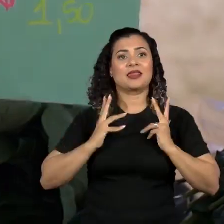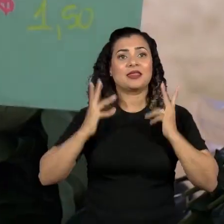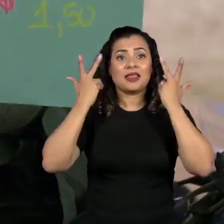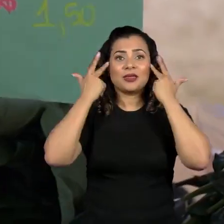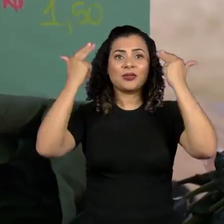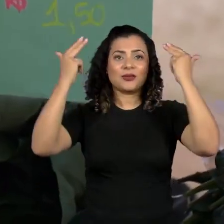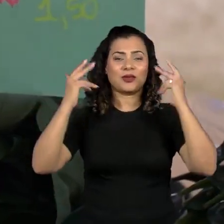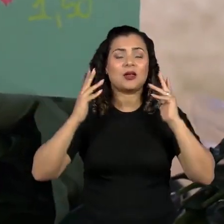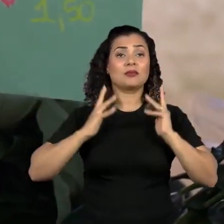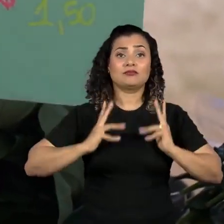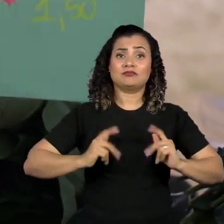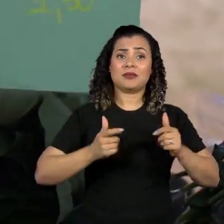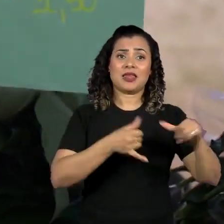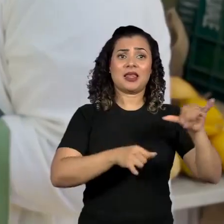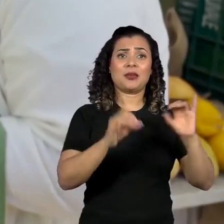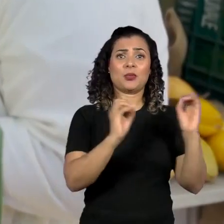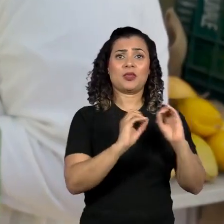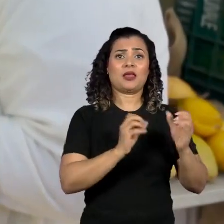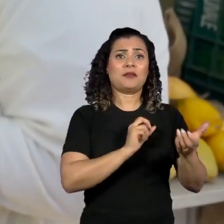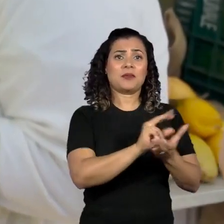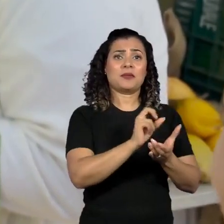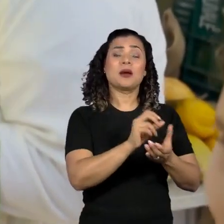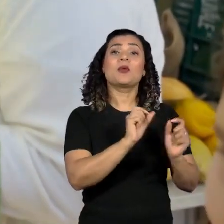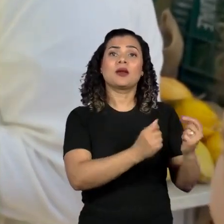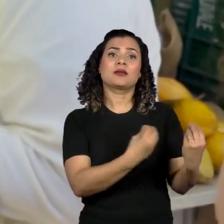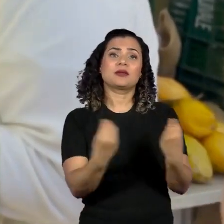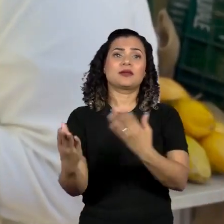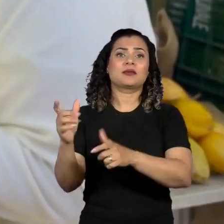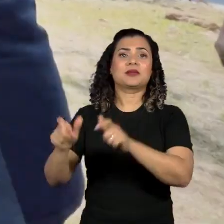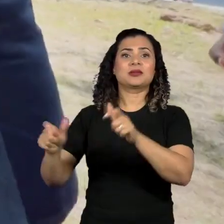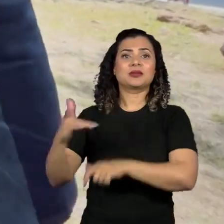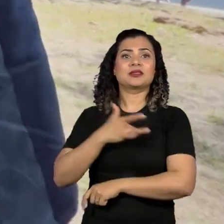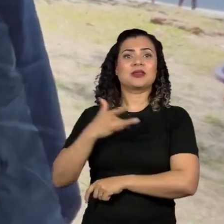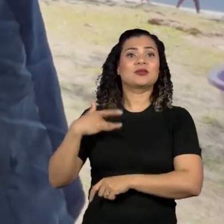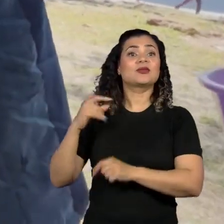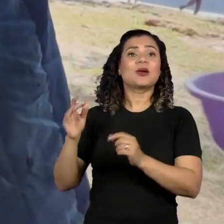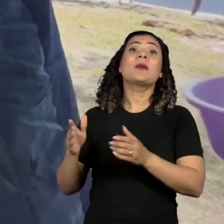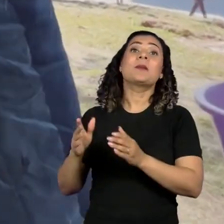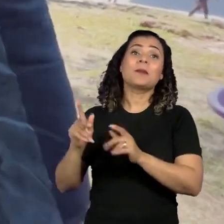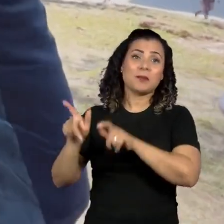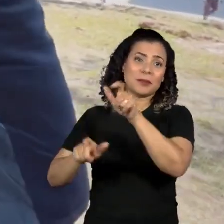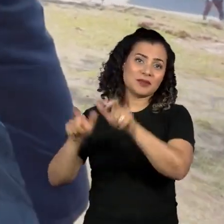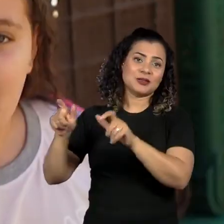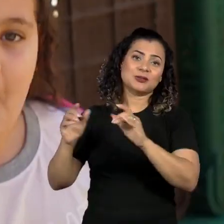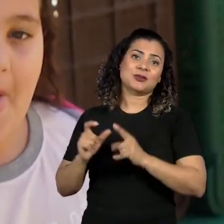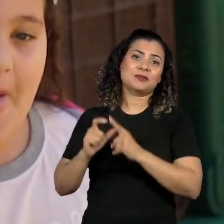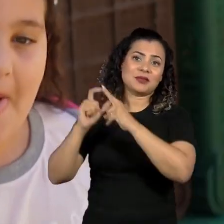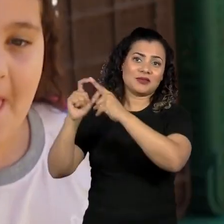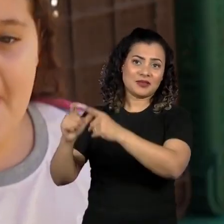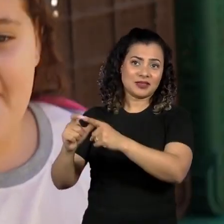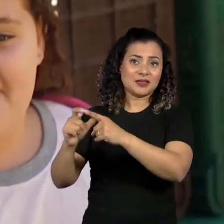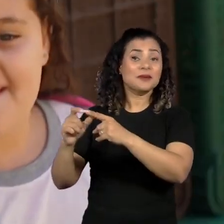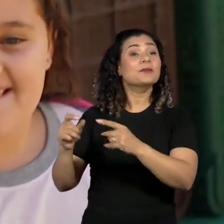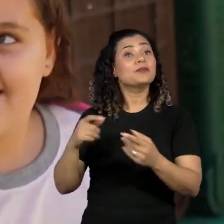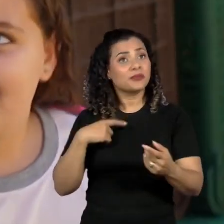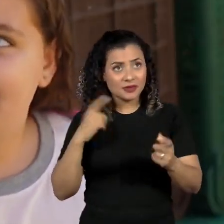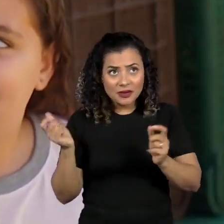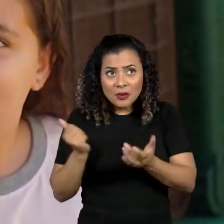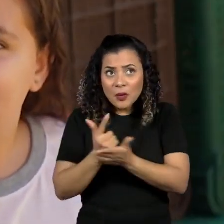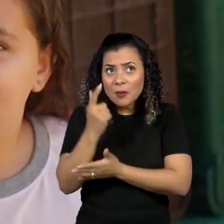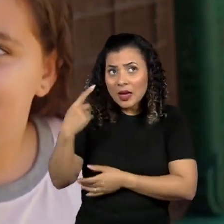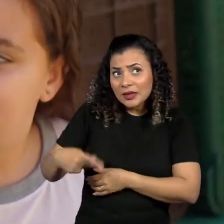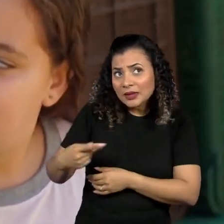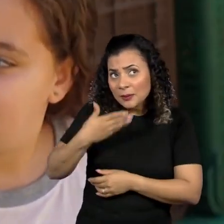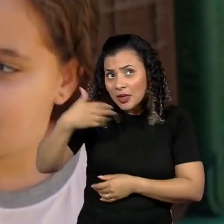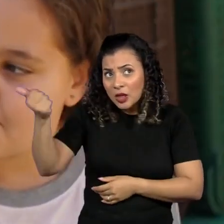quilombola, para serem comercializados para quem mais precisa de saúde, que é a população periférica. Compensa comprar aqui do que no